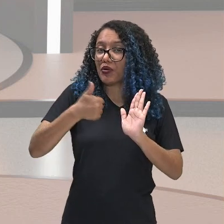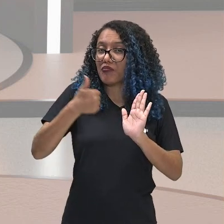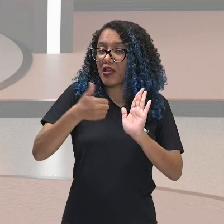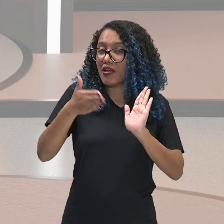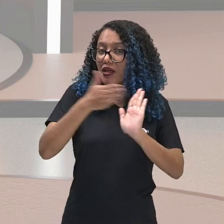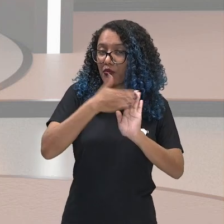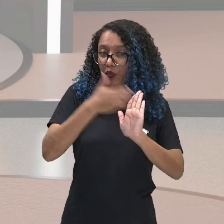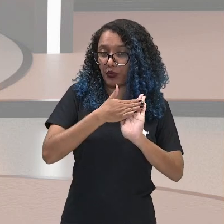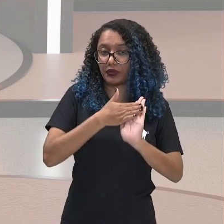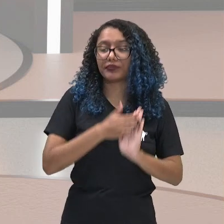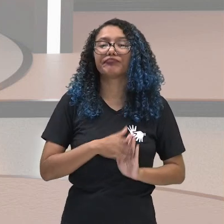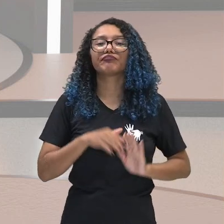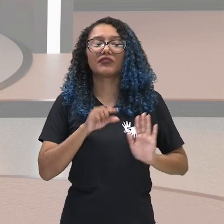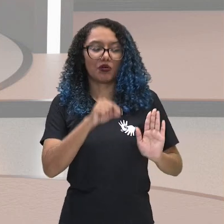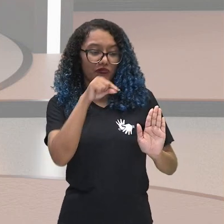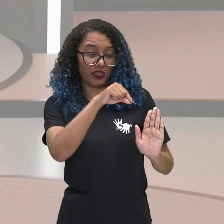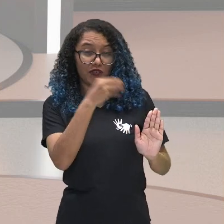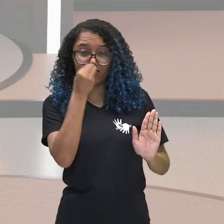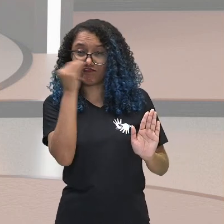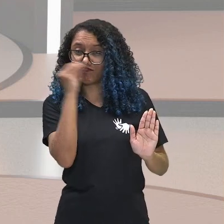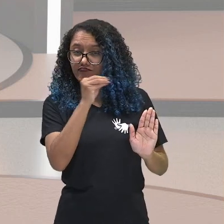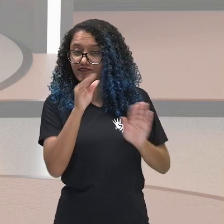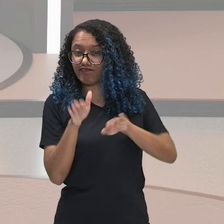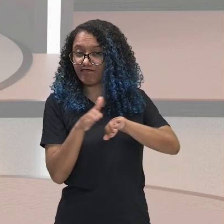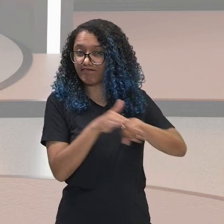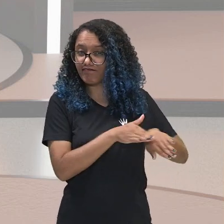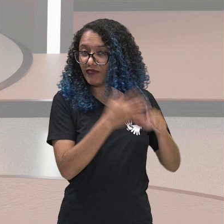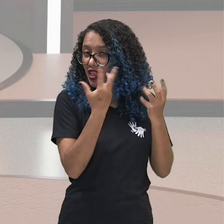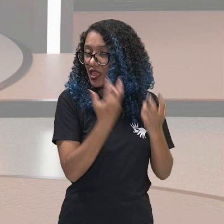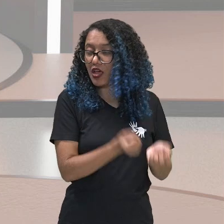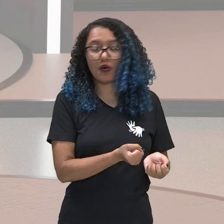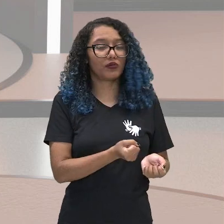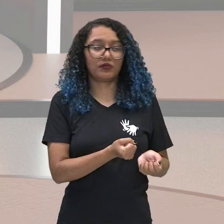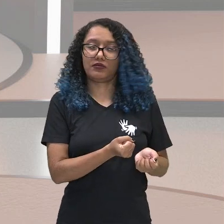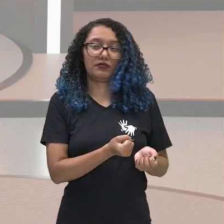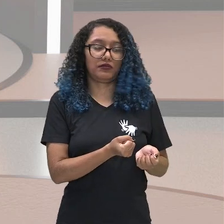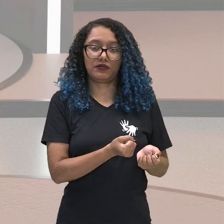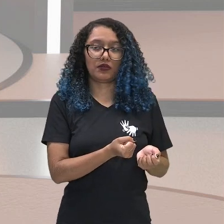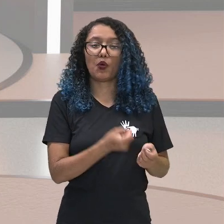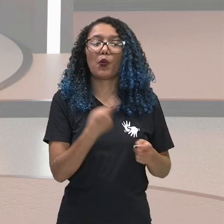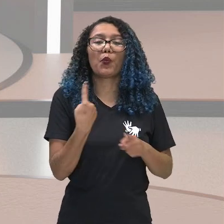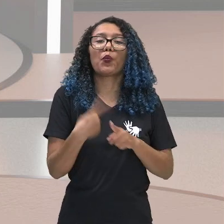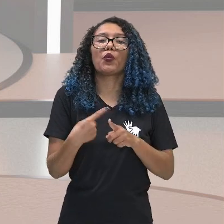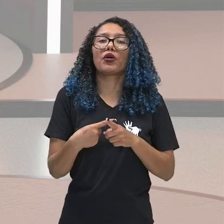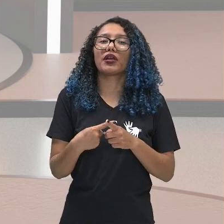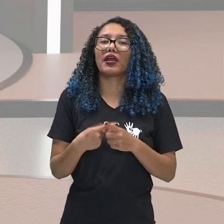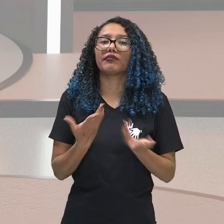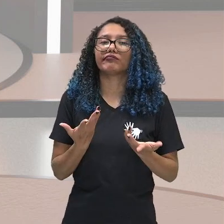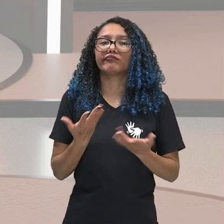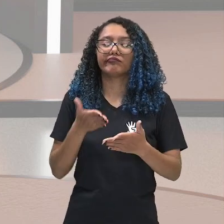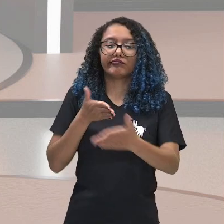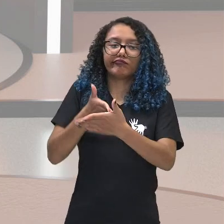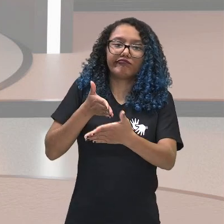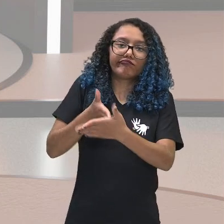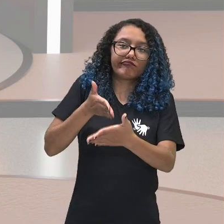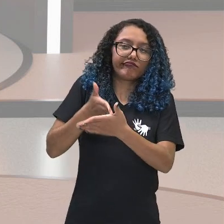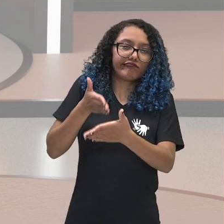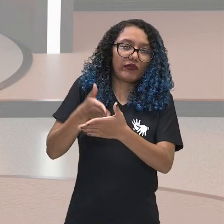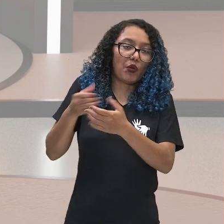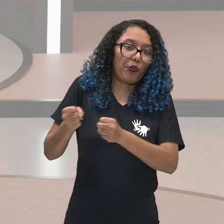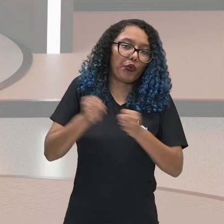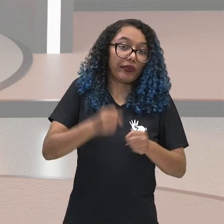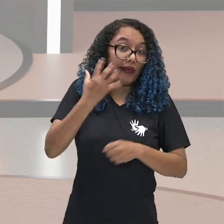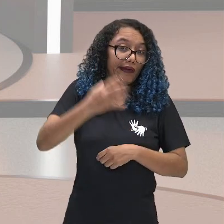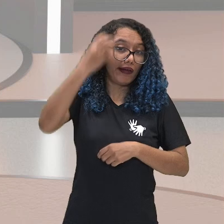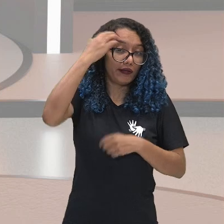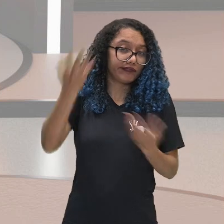Pedro I recusou, então, o projeto da Constituição da Mandioca porque esta limitava seu poder como imperador. Com